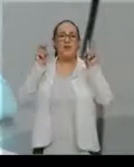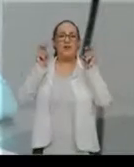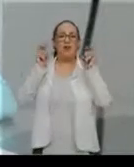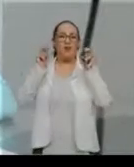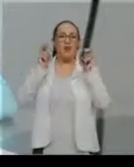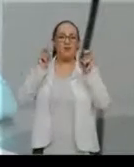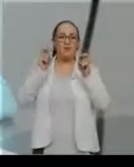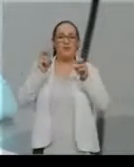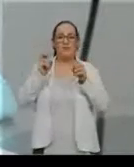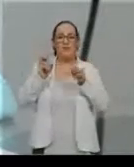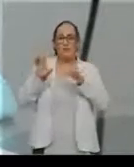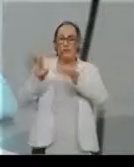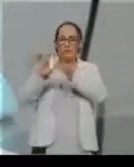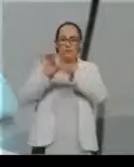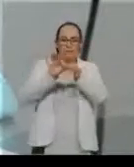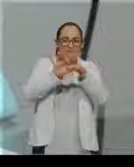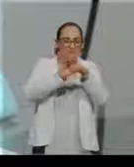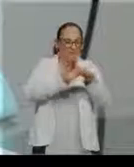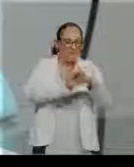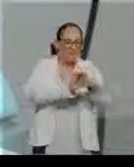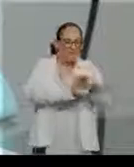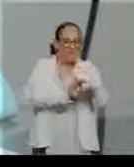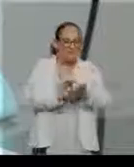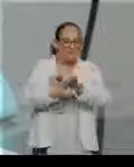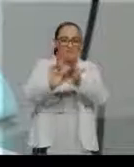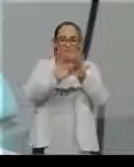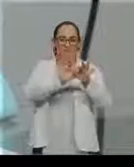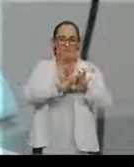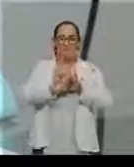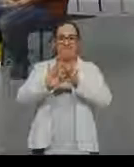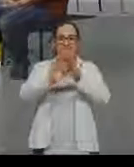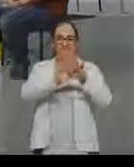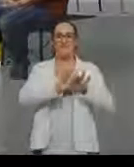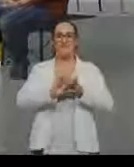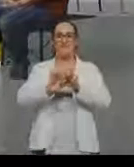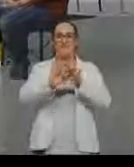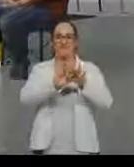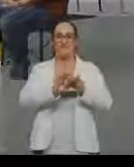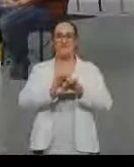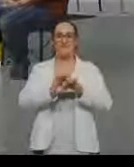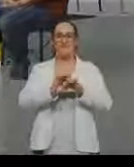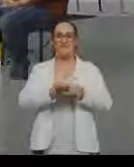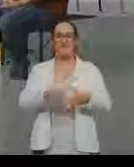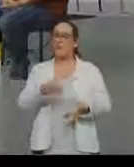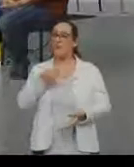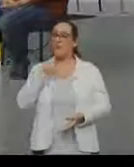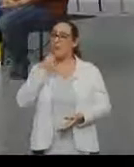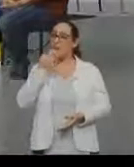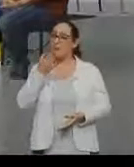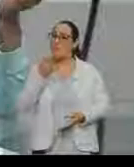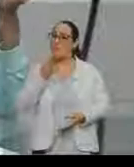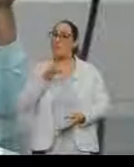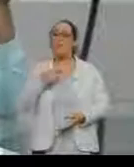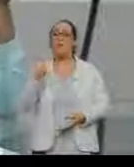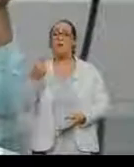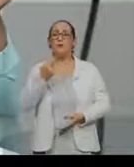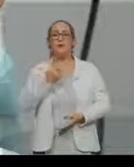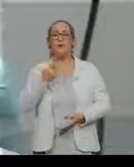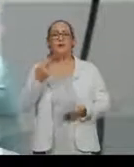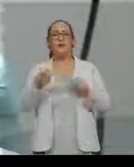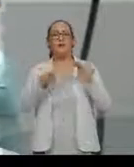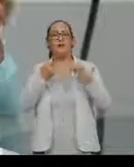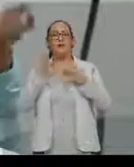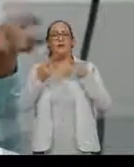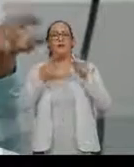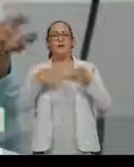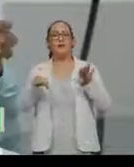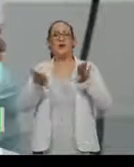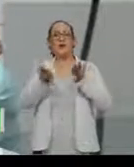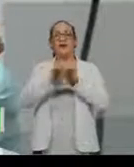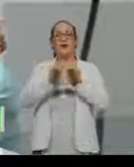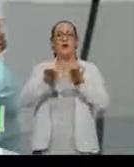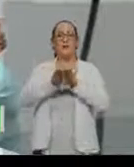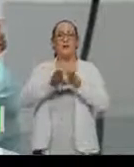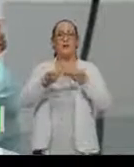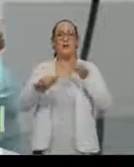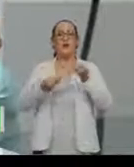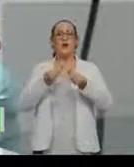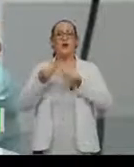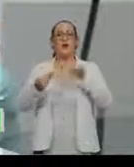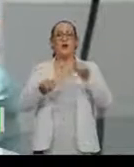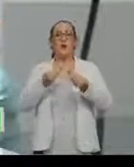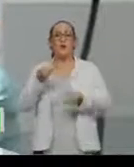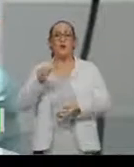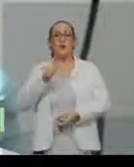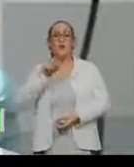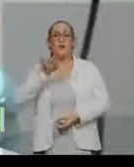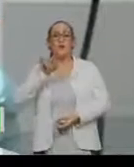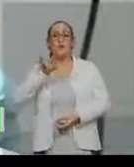mesmo sentido, né, professor? Está casando. E é interessante a gente falar a respeito do suicídio, né, como que ele puxa o tapete da oposição,